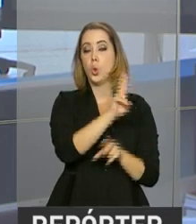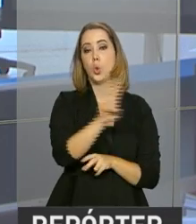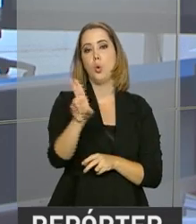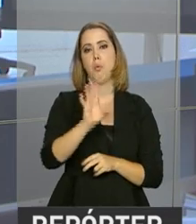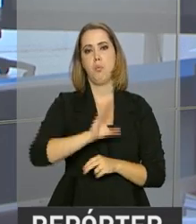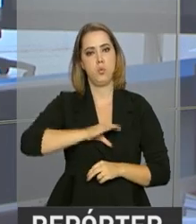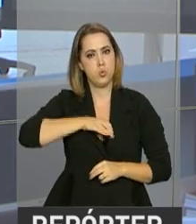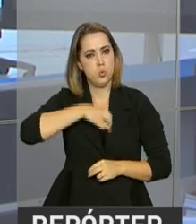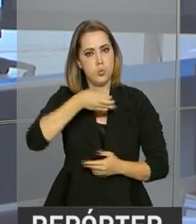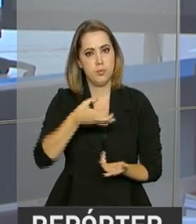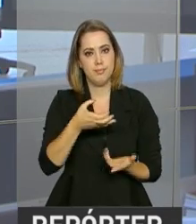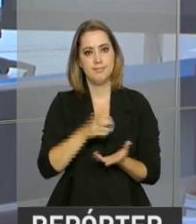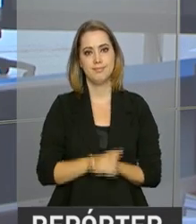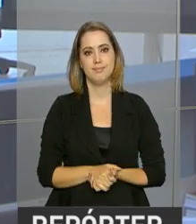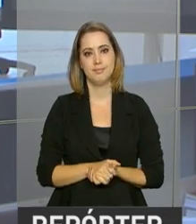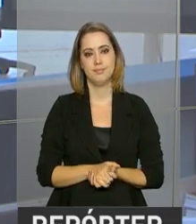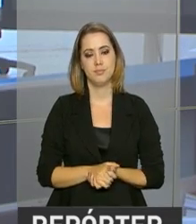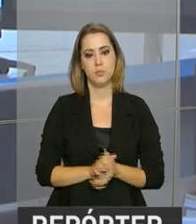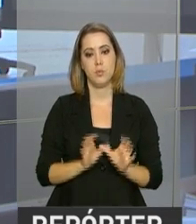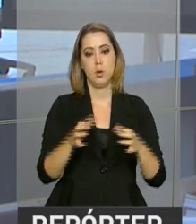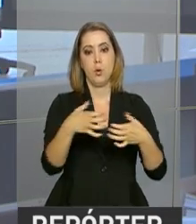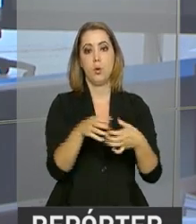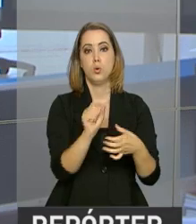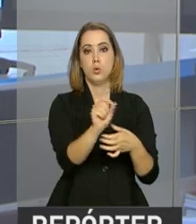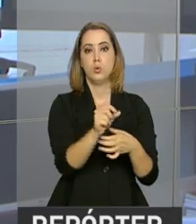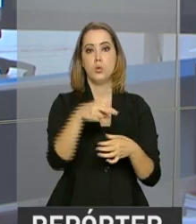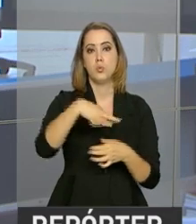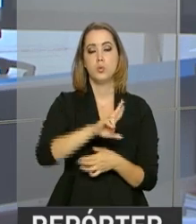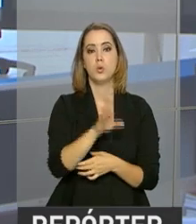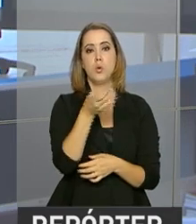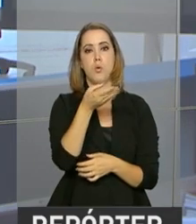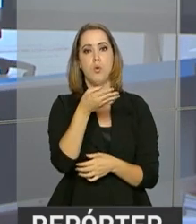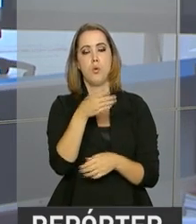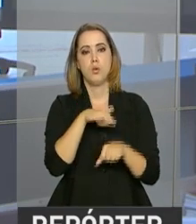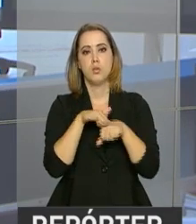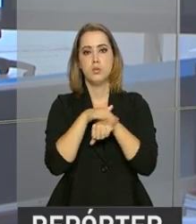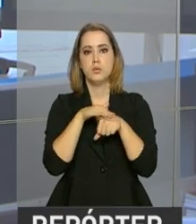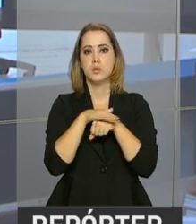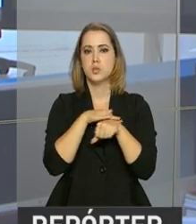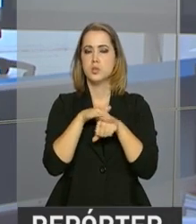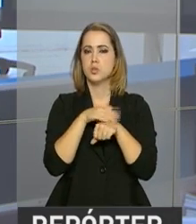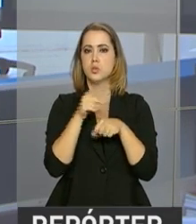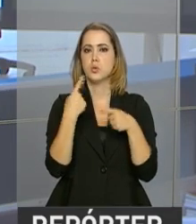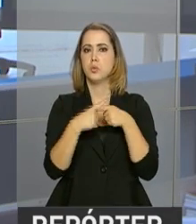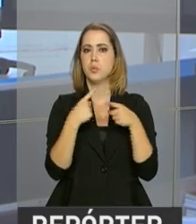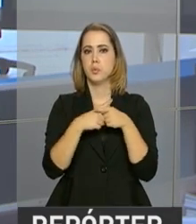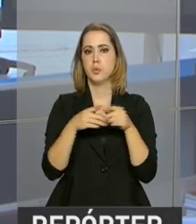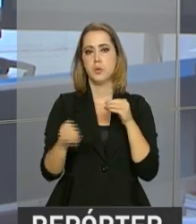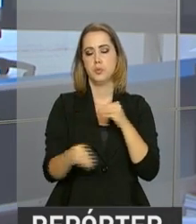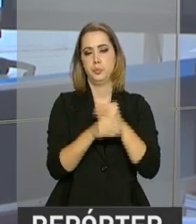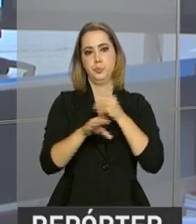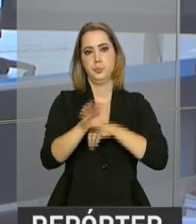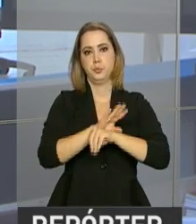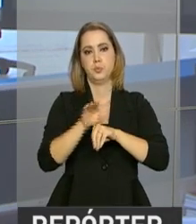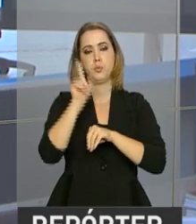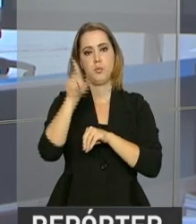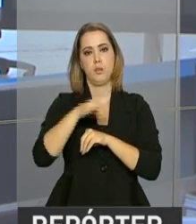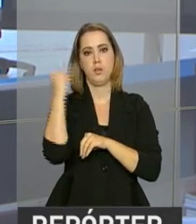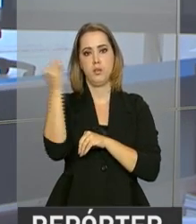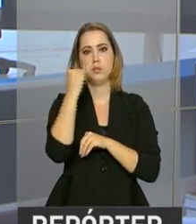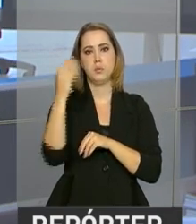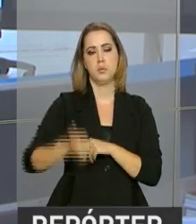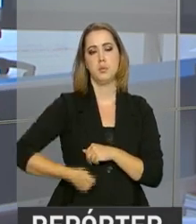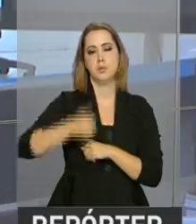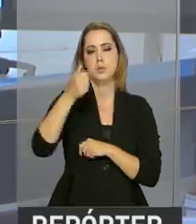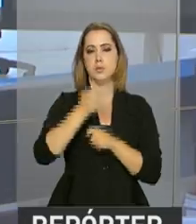corajosas e uma equipe da TV NBR conversou com especialistas que explicam porque a PEC dos gastos é tão importante para